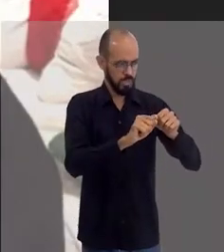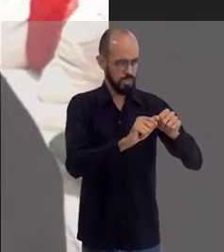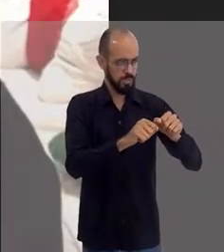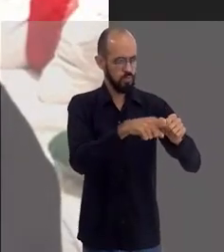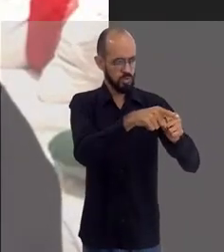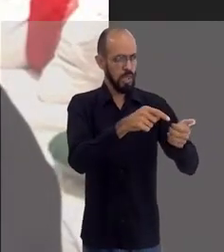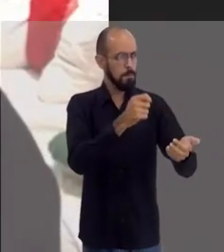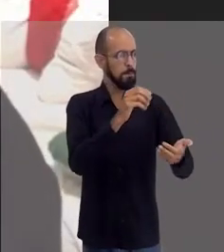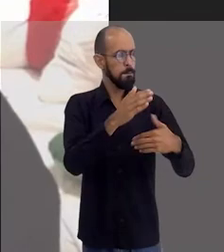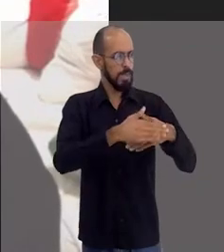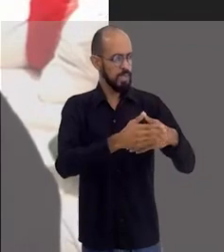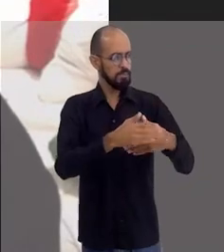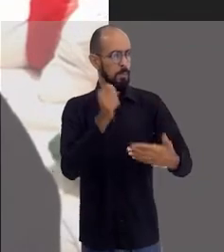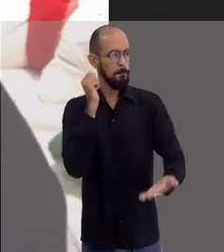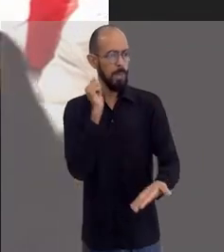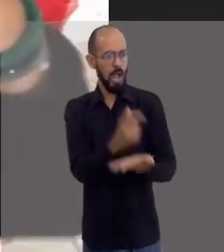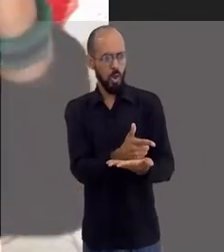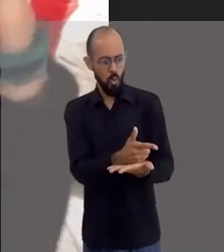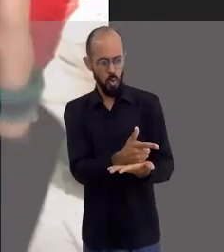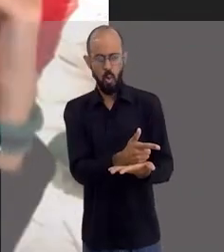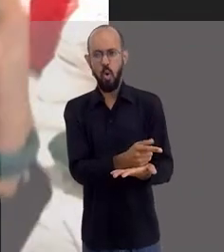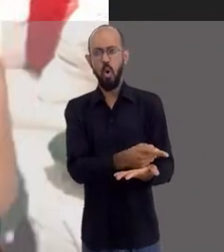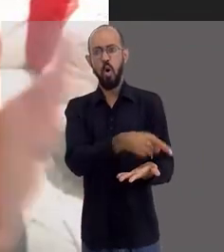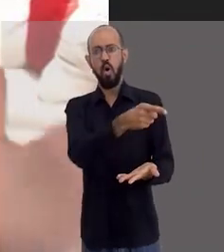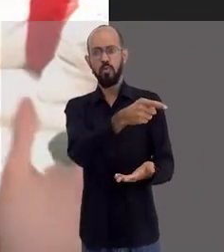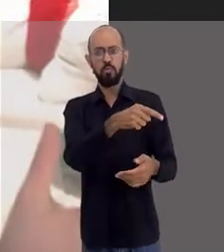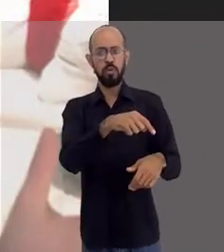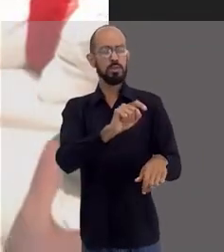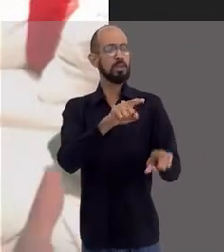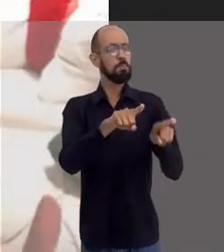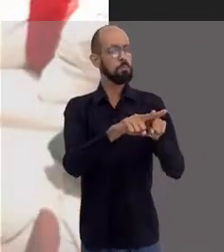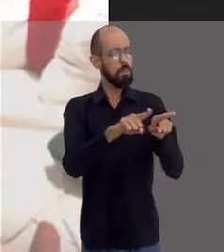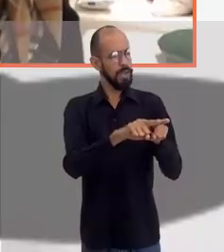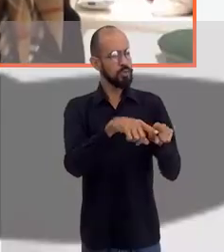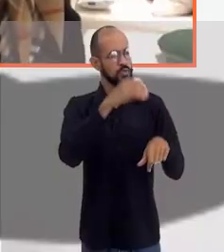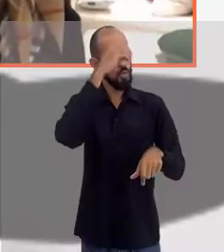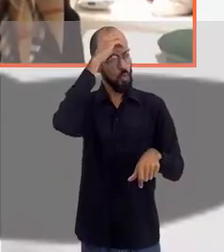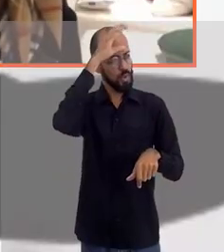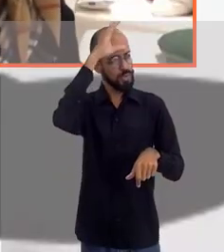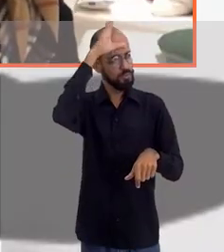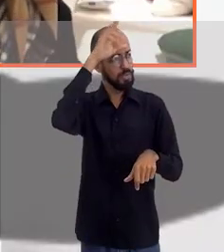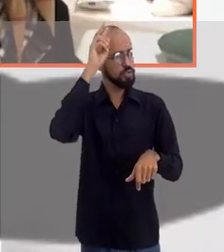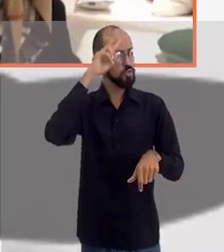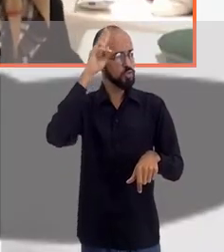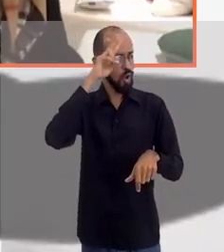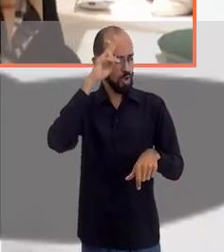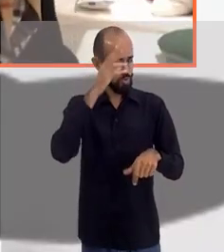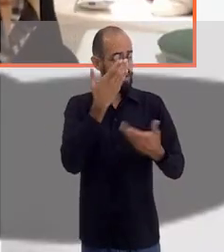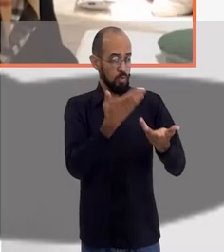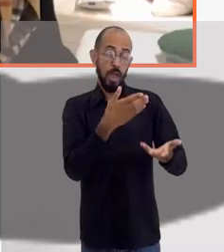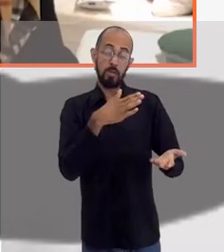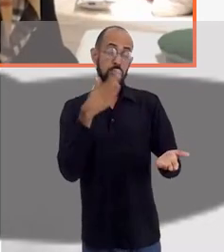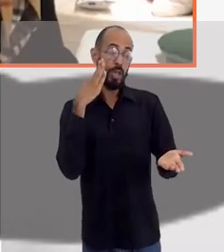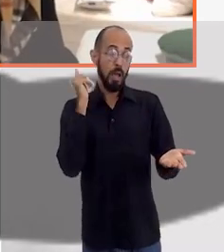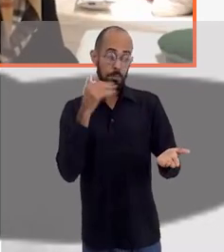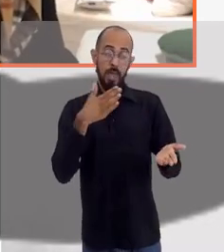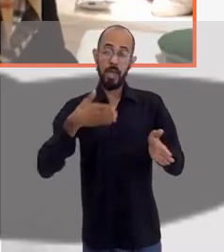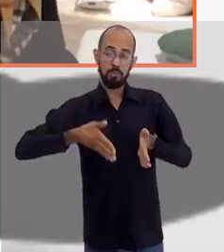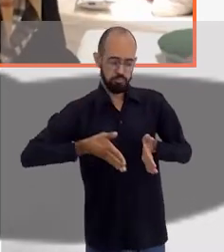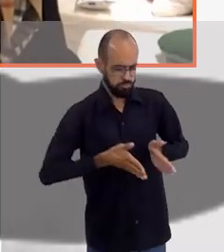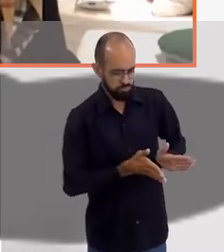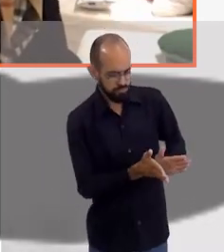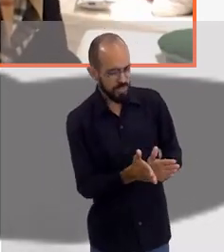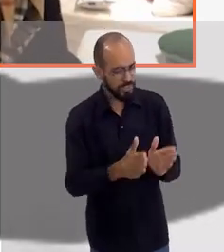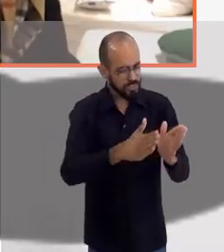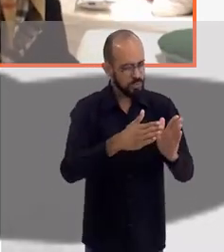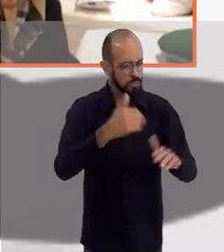saiu do seu conhecimento da do seu histórico que inclusive quero saber como é que você chegou nesse lugar maravilhoso né de hoje em